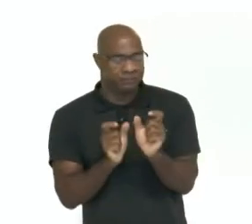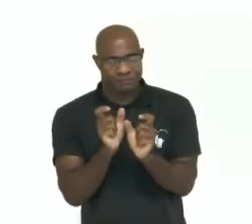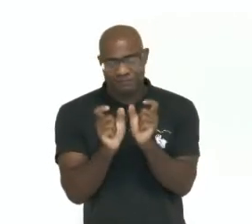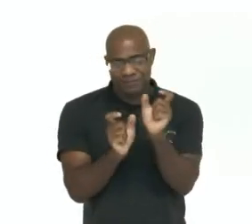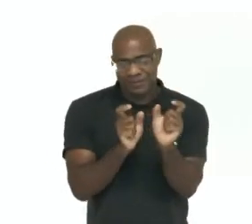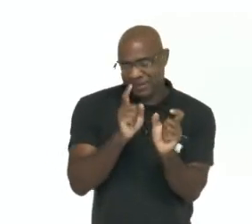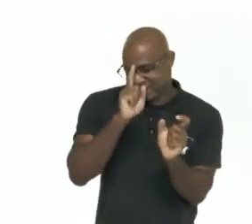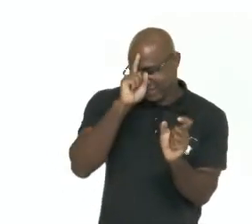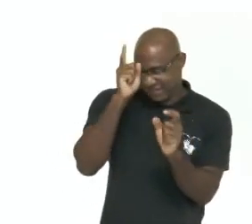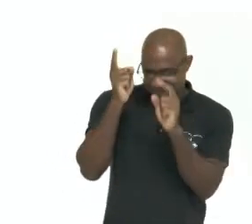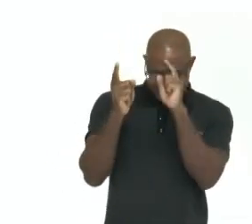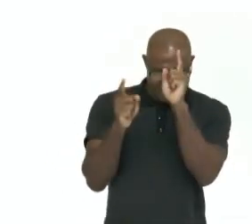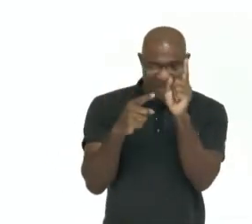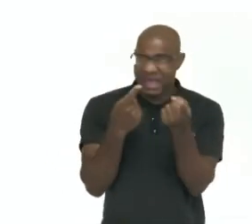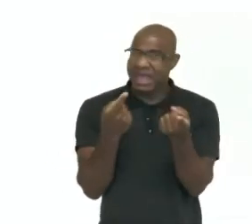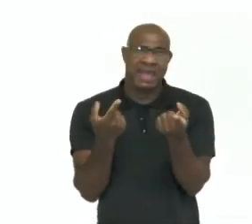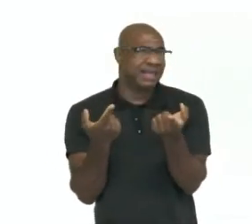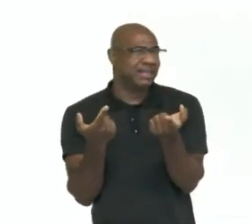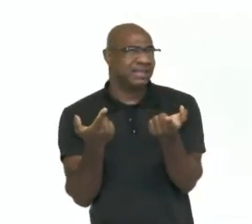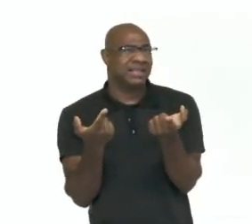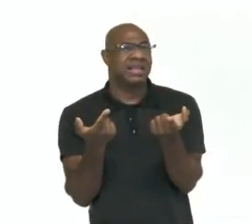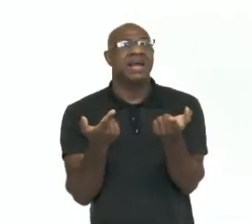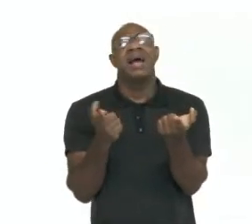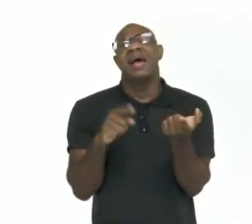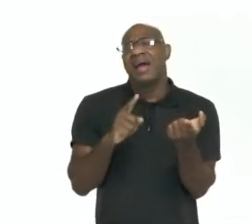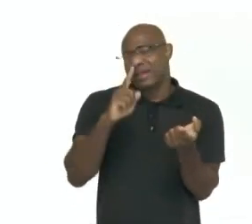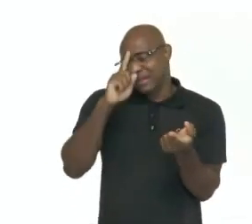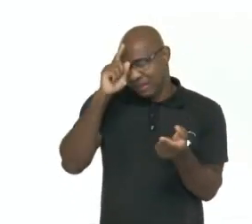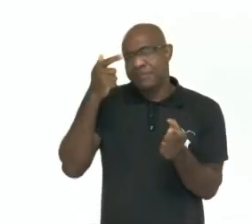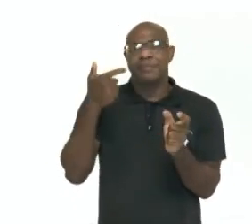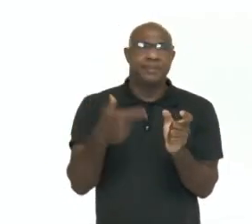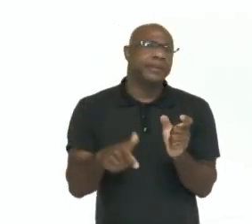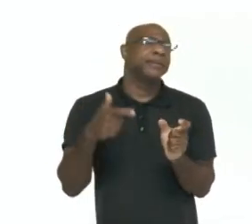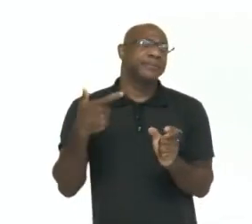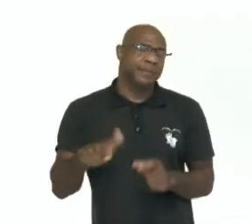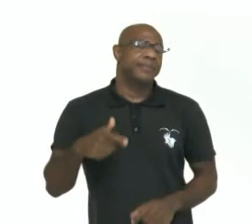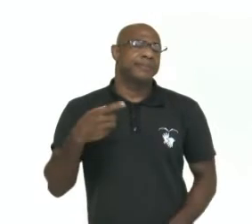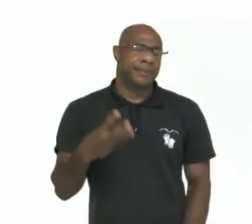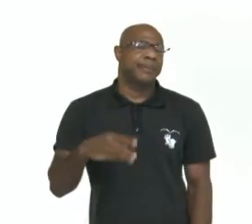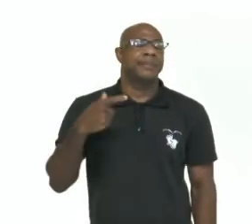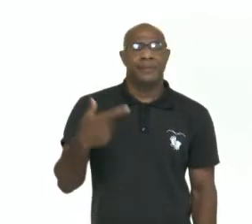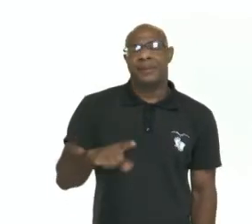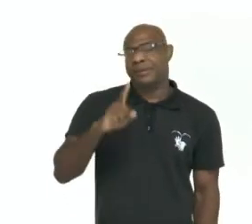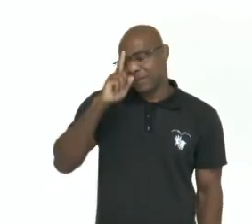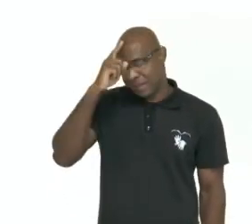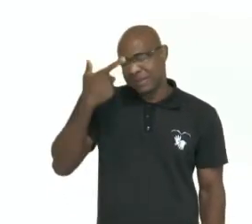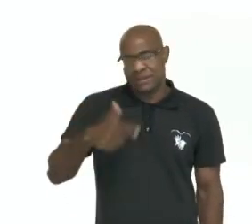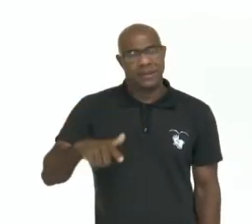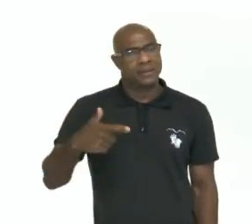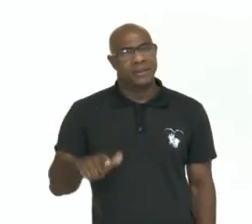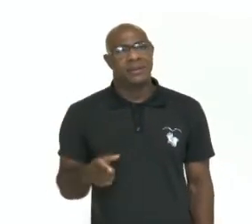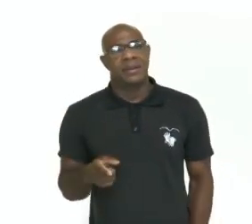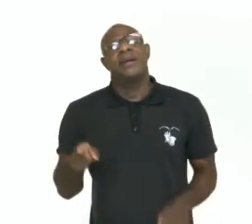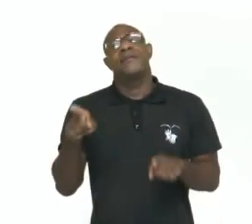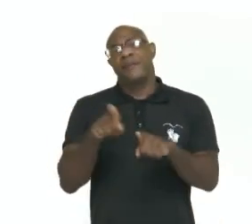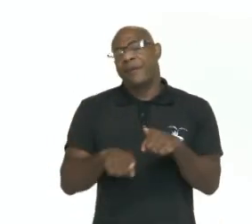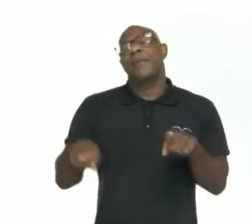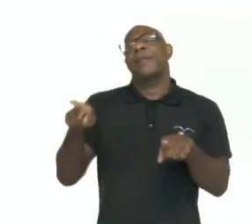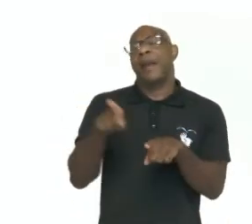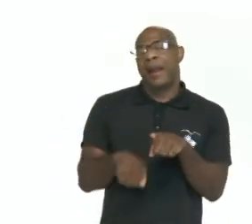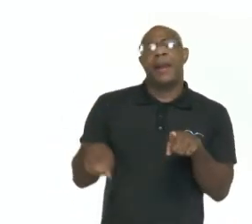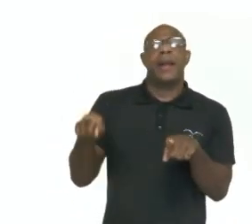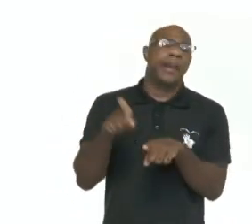ideias redundantes. Quando a gente fala em ideia redundante, é falar a mesma coisa 2 vezes, 3 vezes, é ficar voltando, fazendo voltas ali, né?